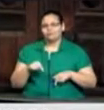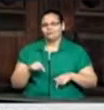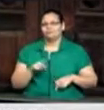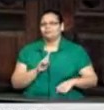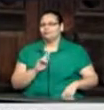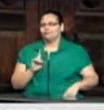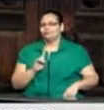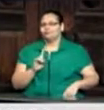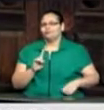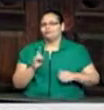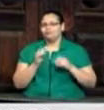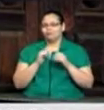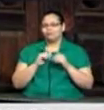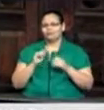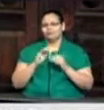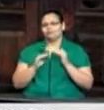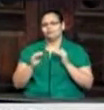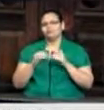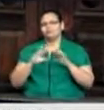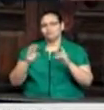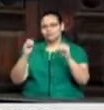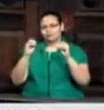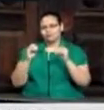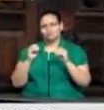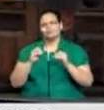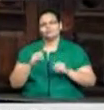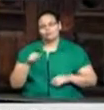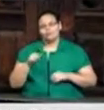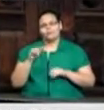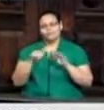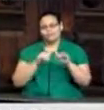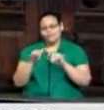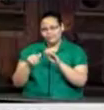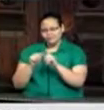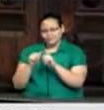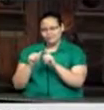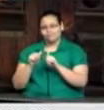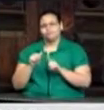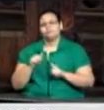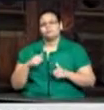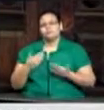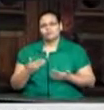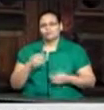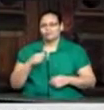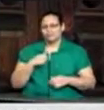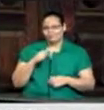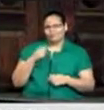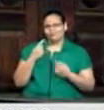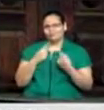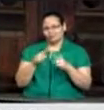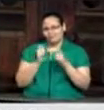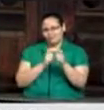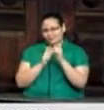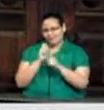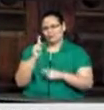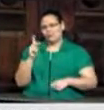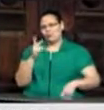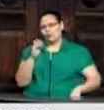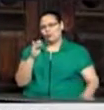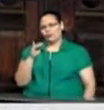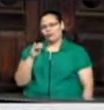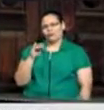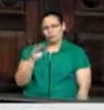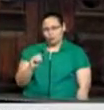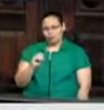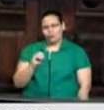medida. Serão todos eles chamados de homofóbicos, misóginos e